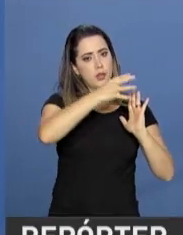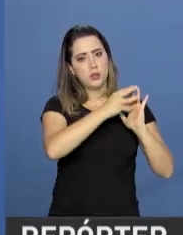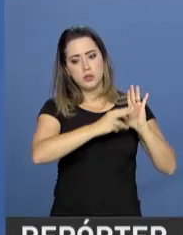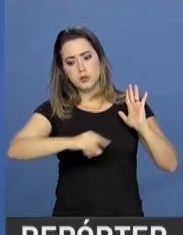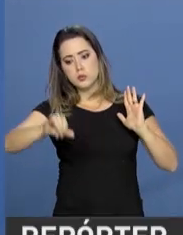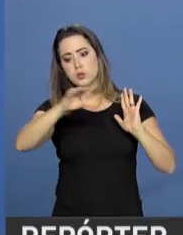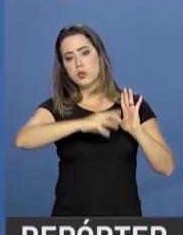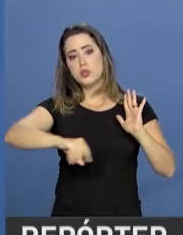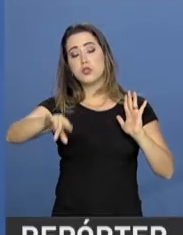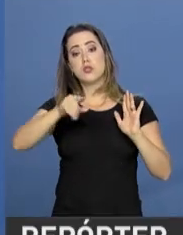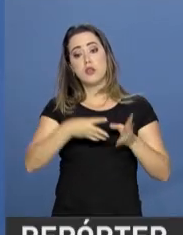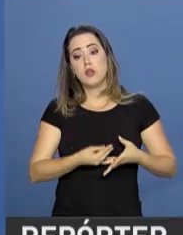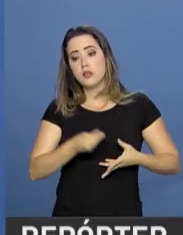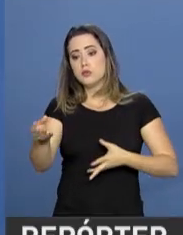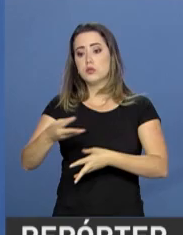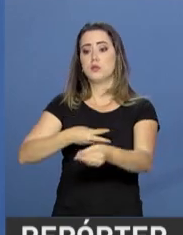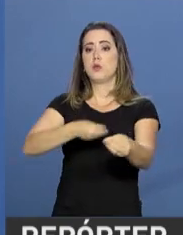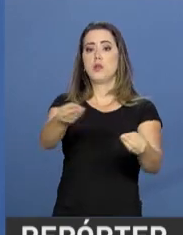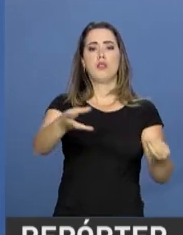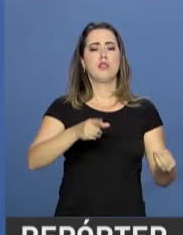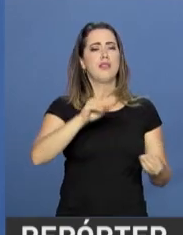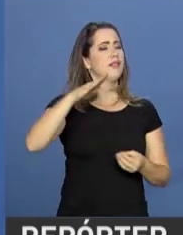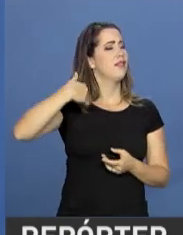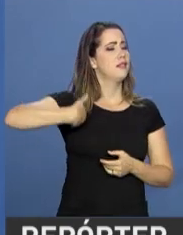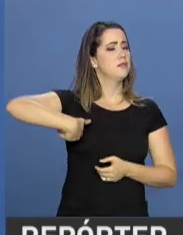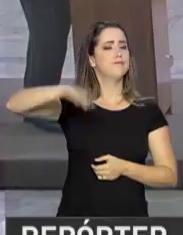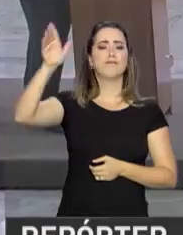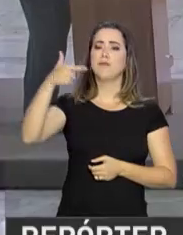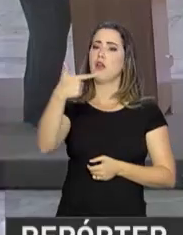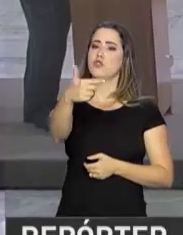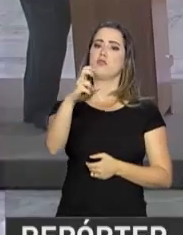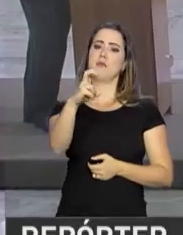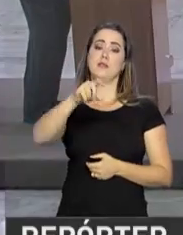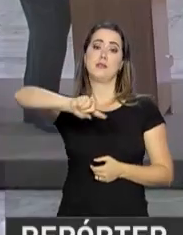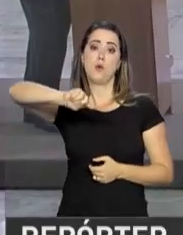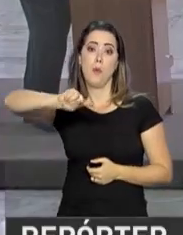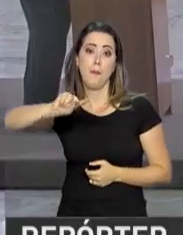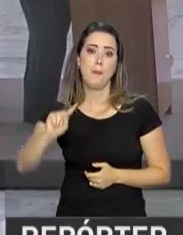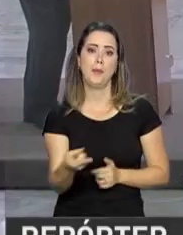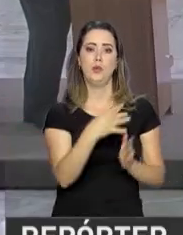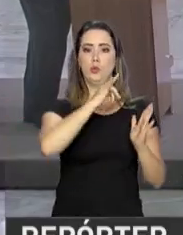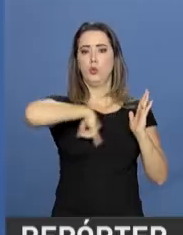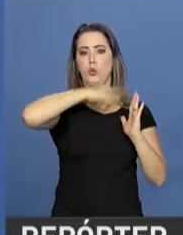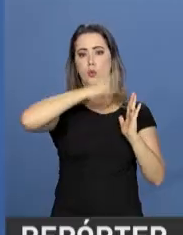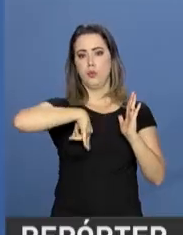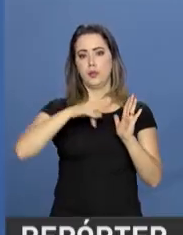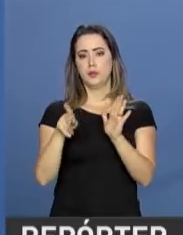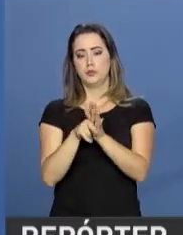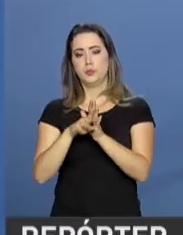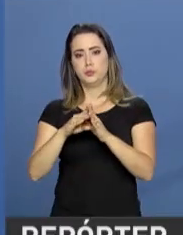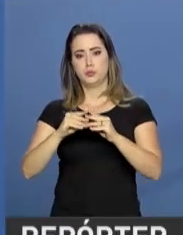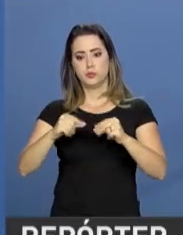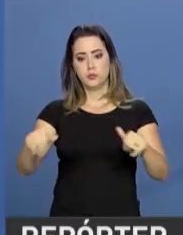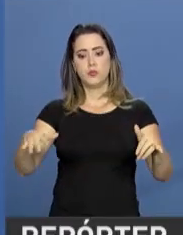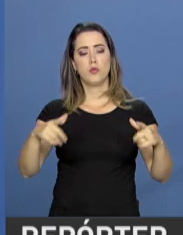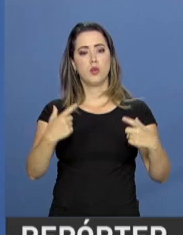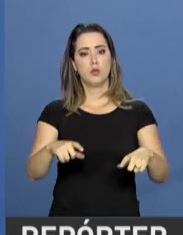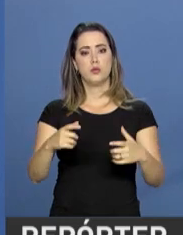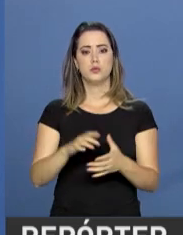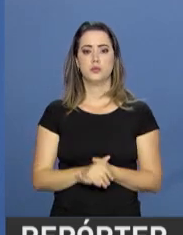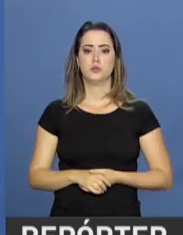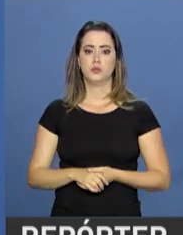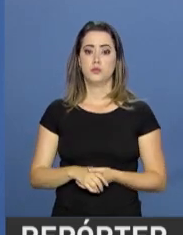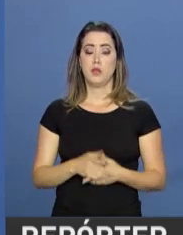meta é entregar mais 25 mil títulos de propriedade no campo neste ano para produzir não